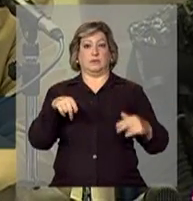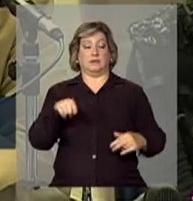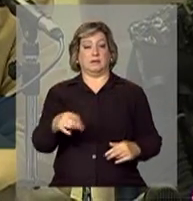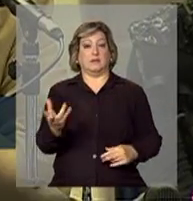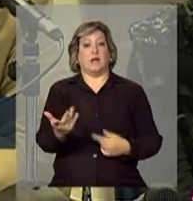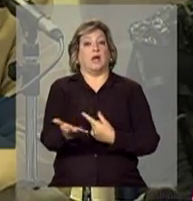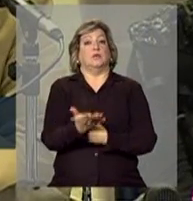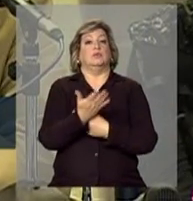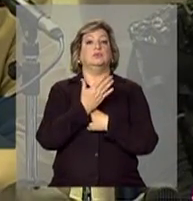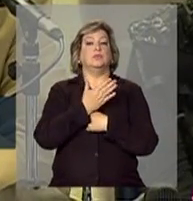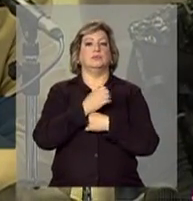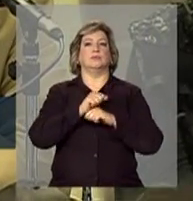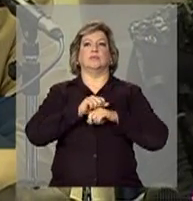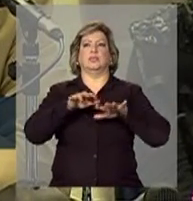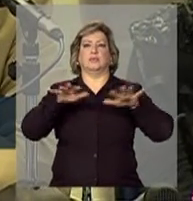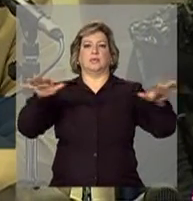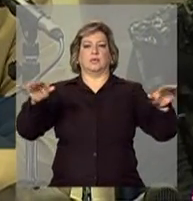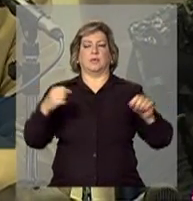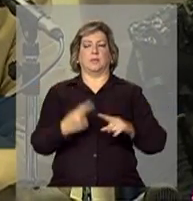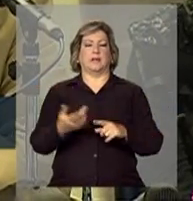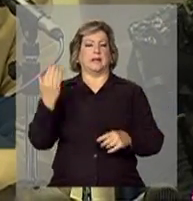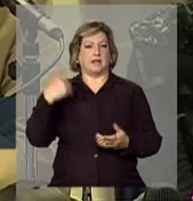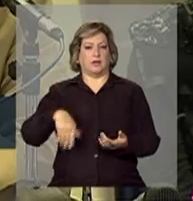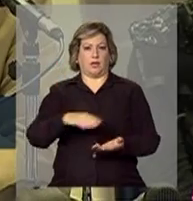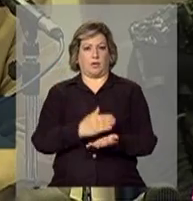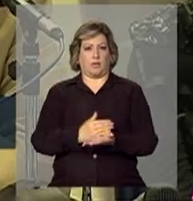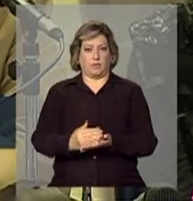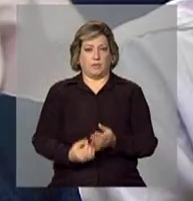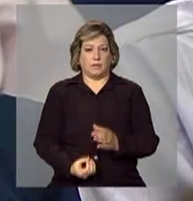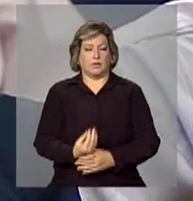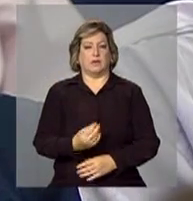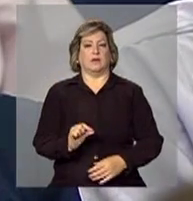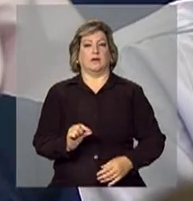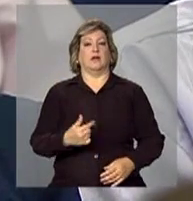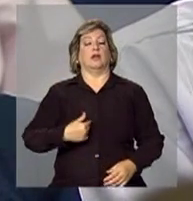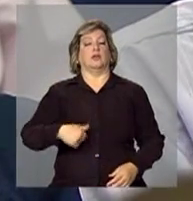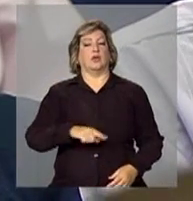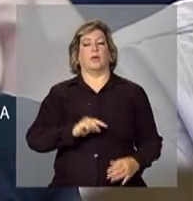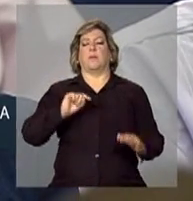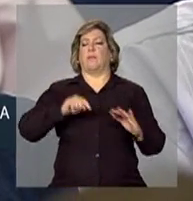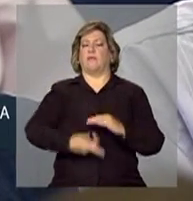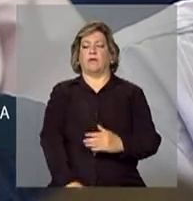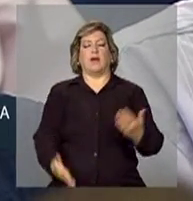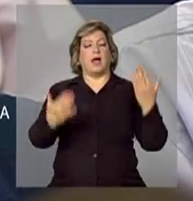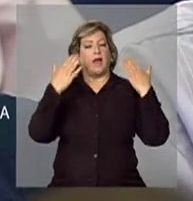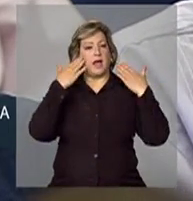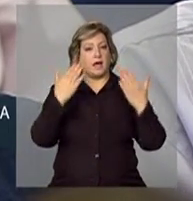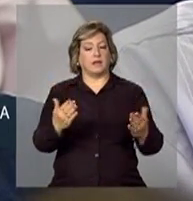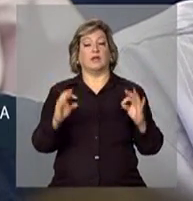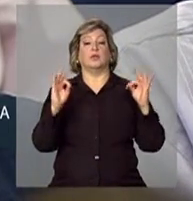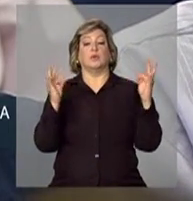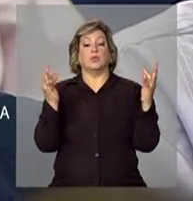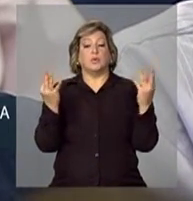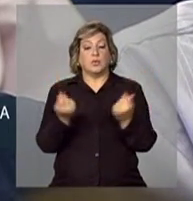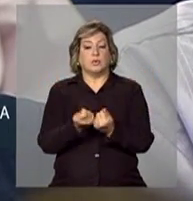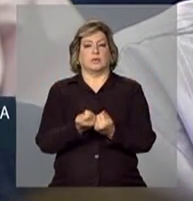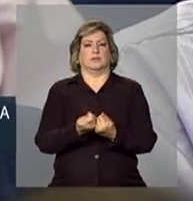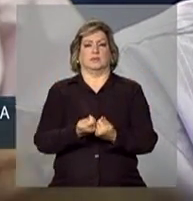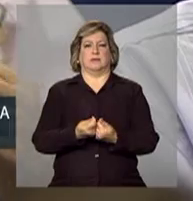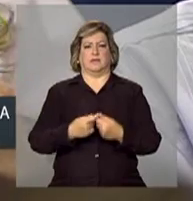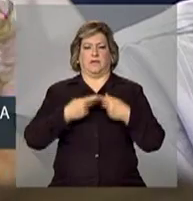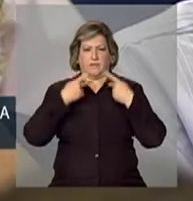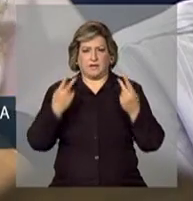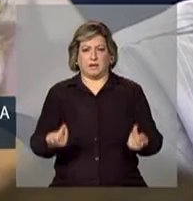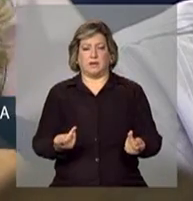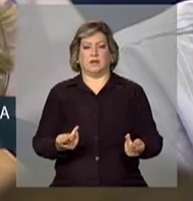nos propicia desde a nossa fundação, nós somos intensamente gratos a todas as críticas, a